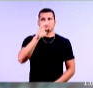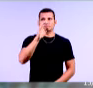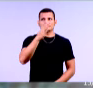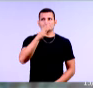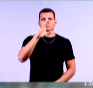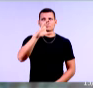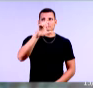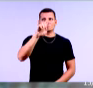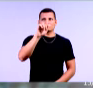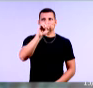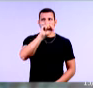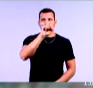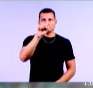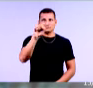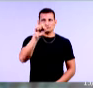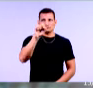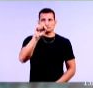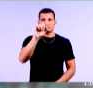class